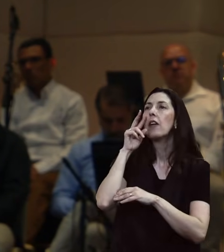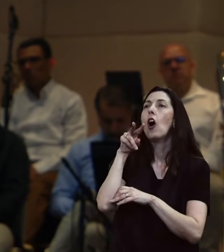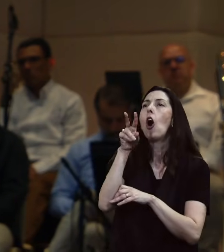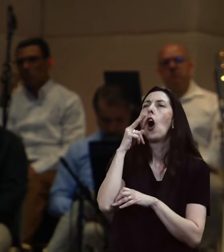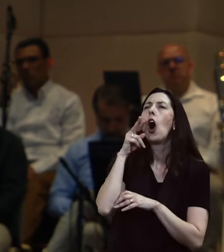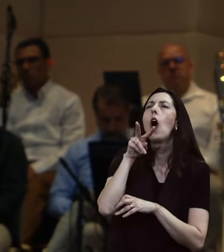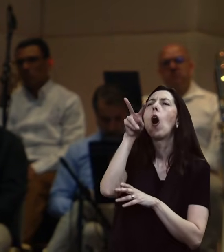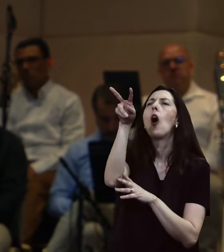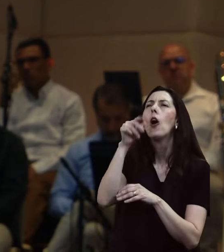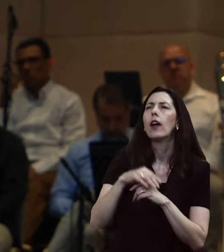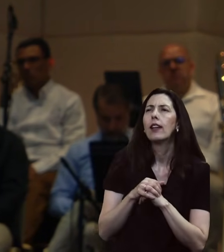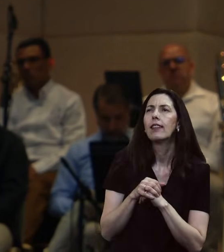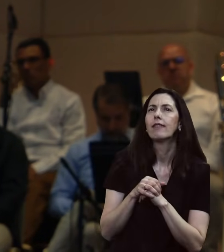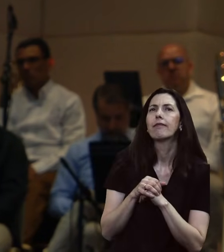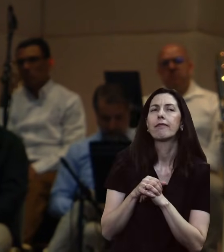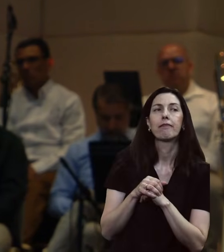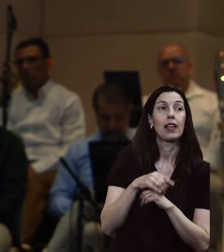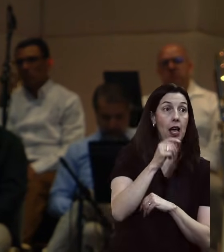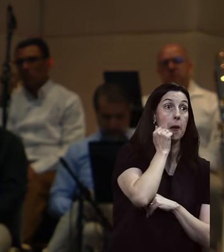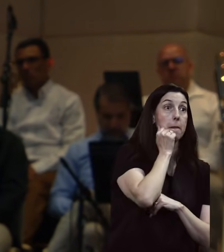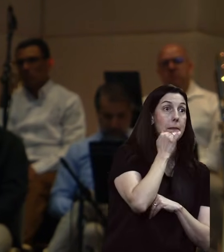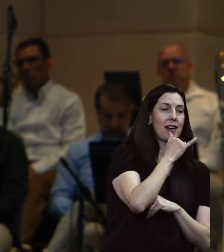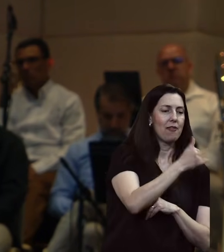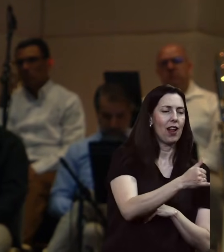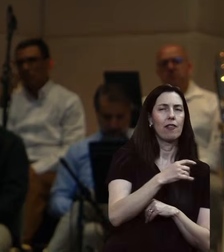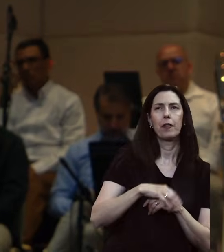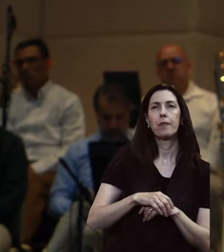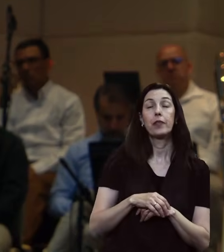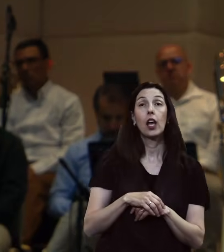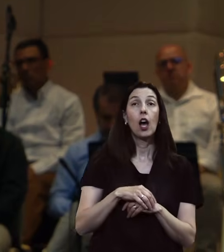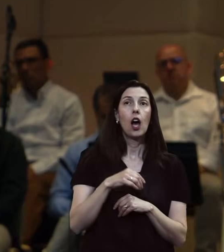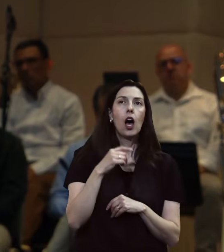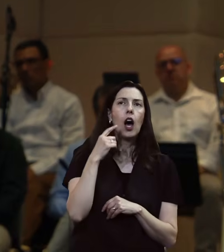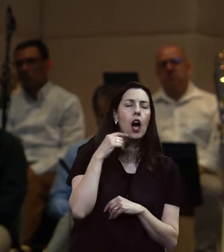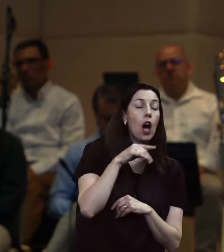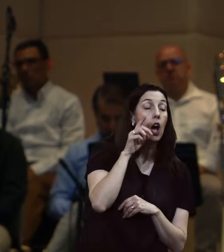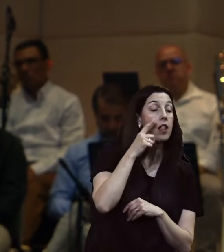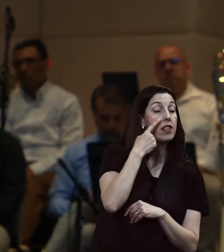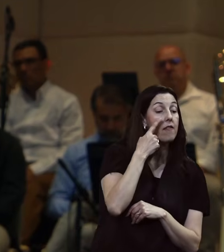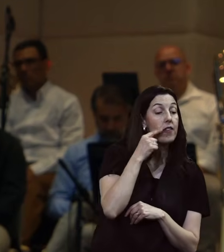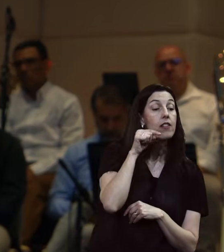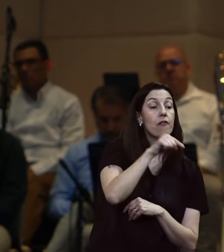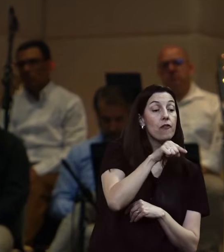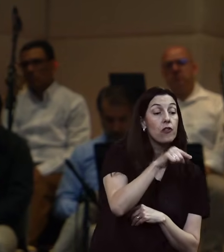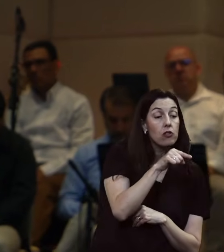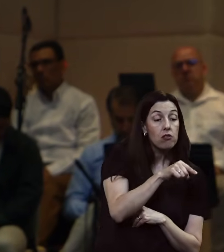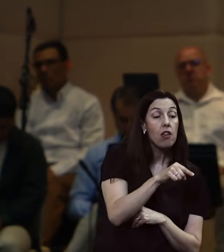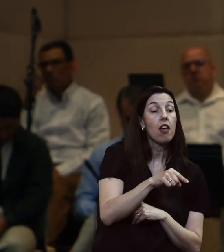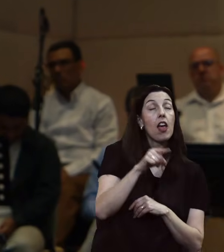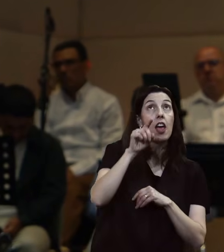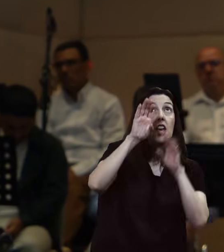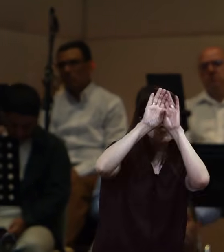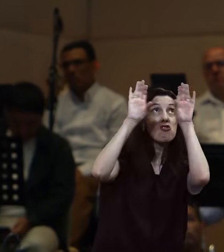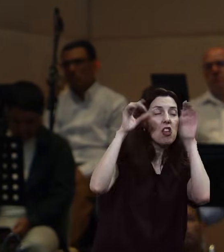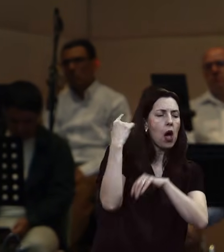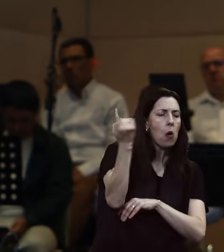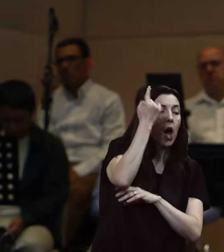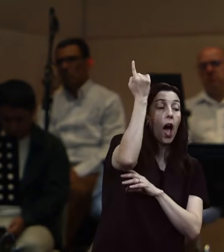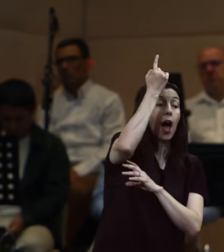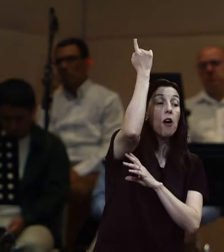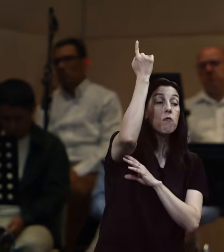pela janela, assim como os céus são mais altos do que a terra, Deus tem grandes coisas para você, meu filho,